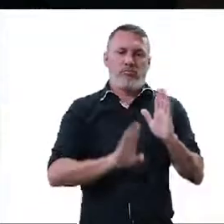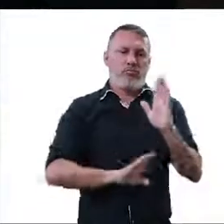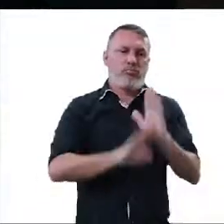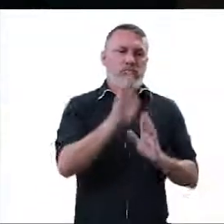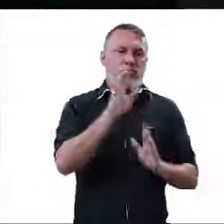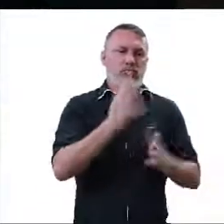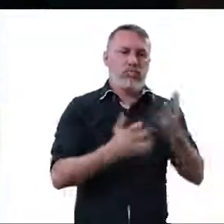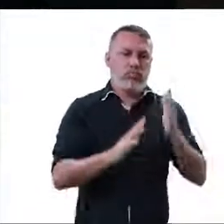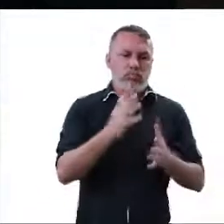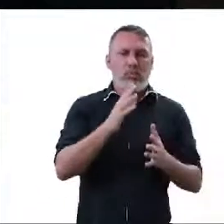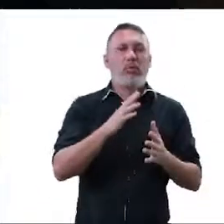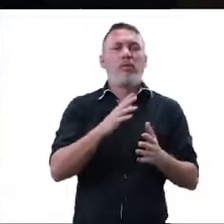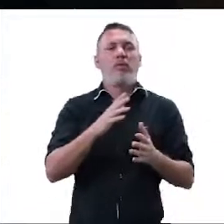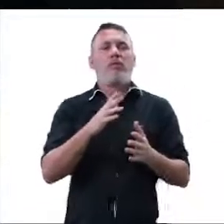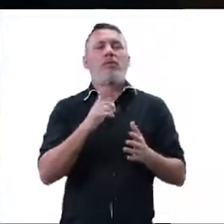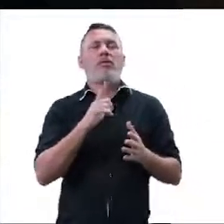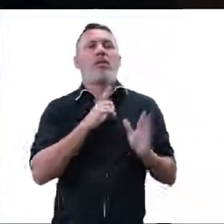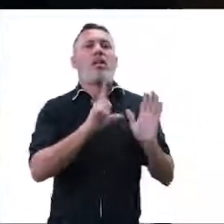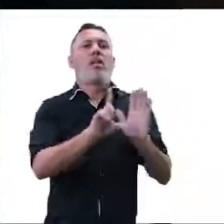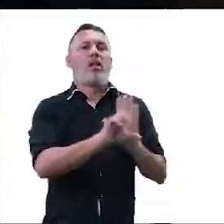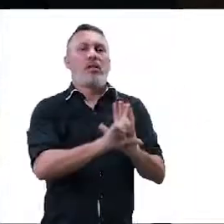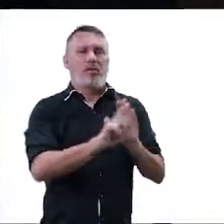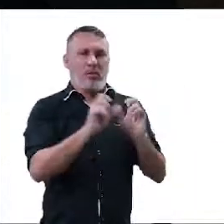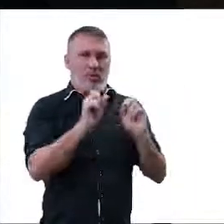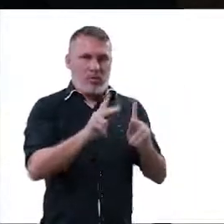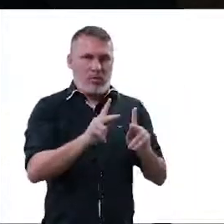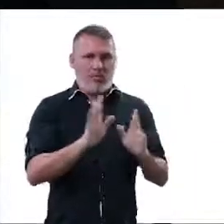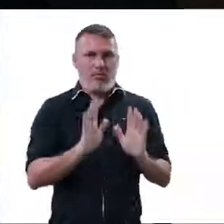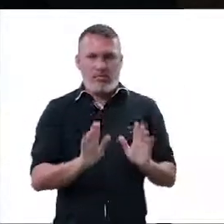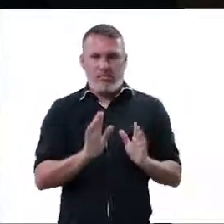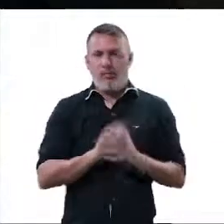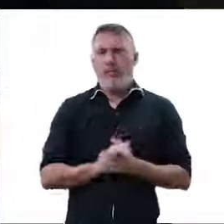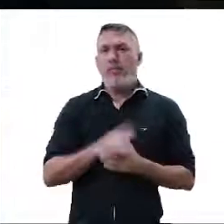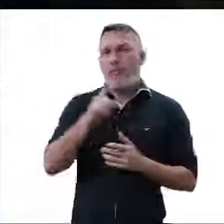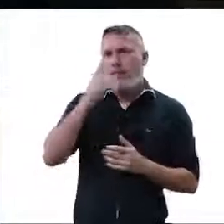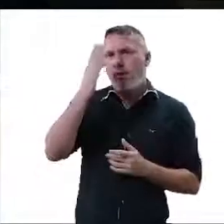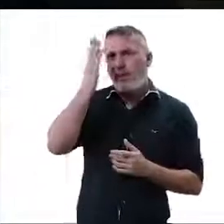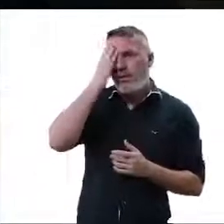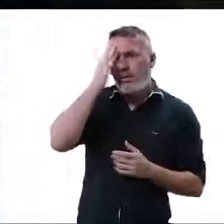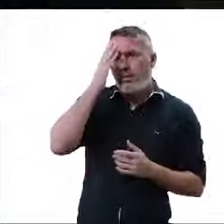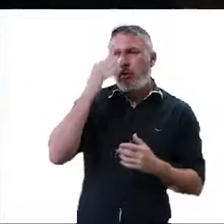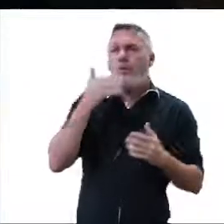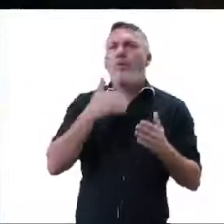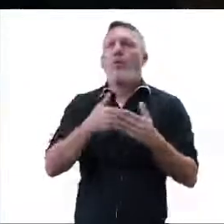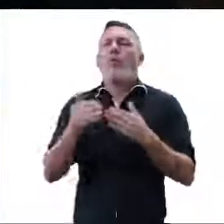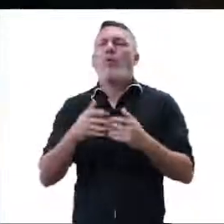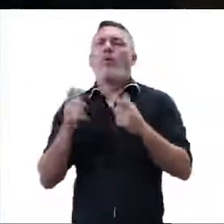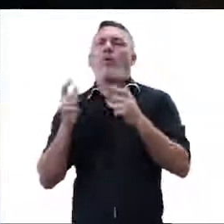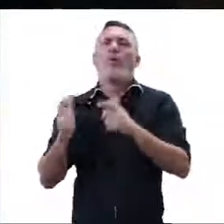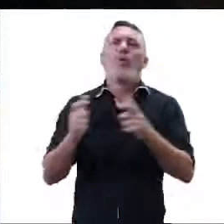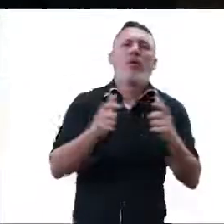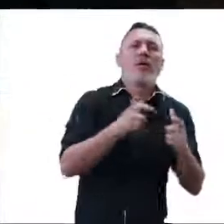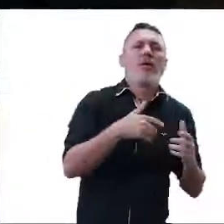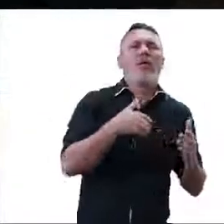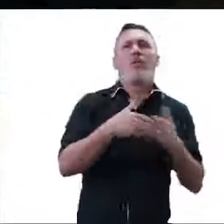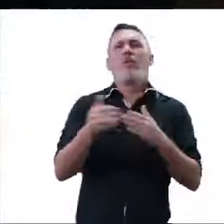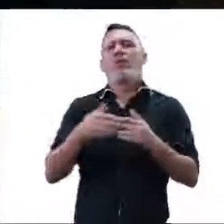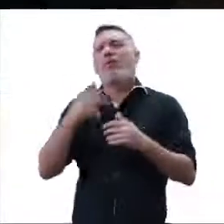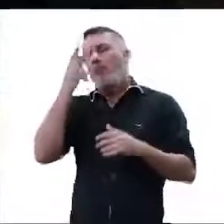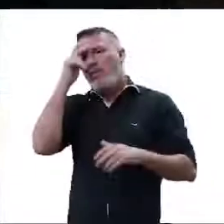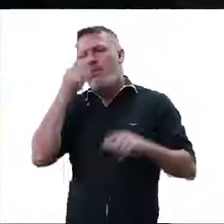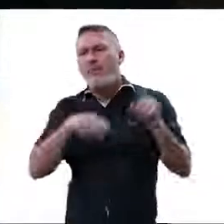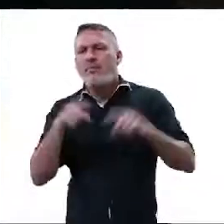lei. Isso é interessante por quê? Porque independente do indivíduo, independente do lugar onde ele viva, da religião que